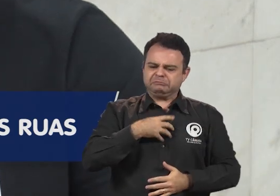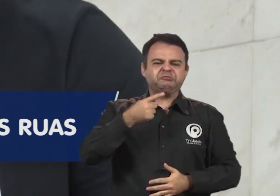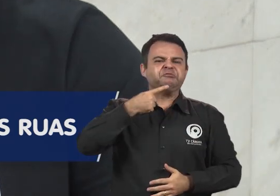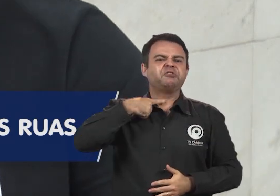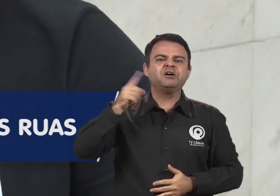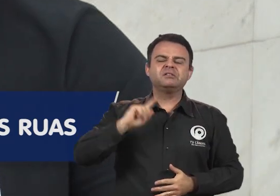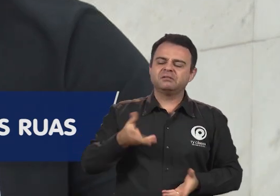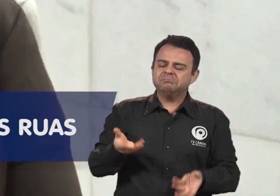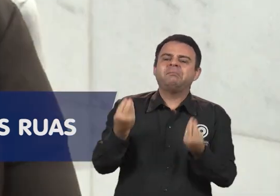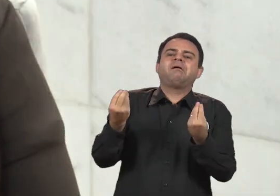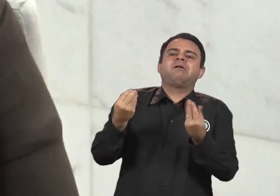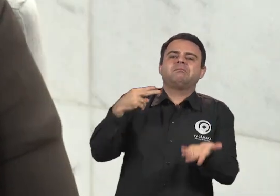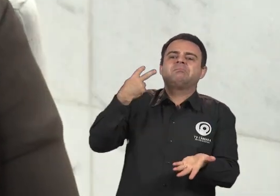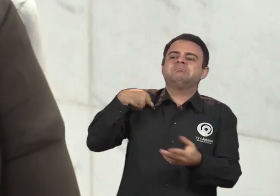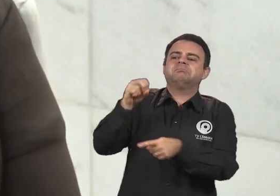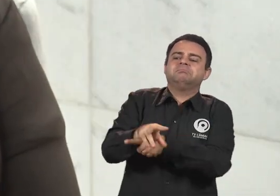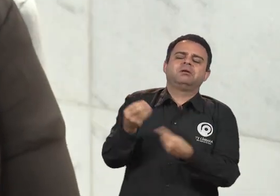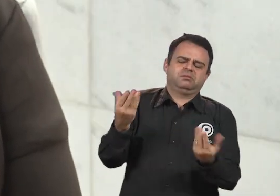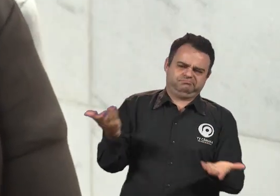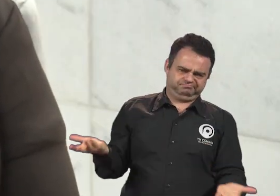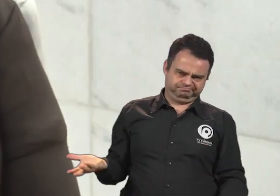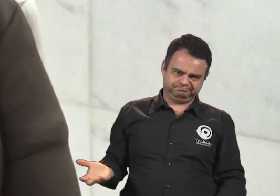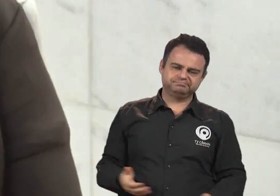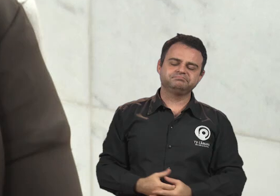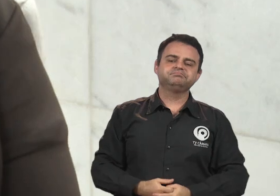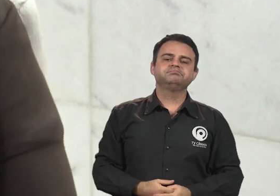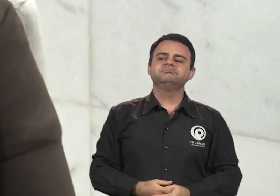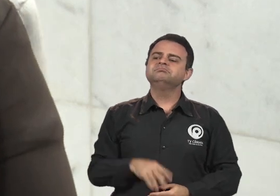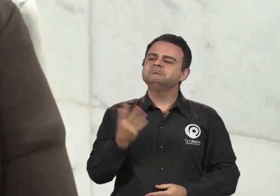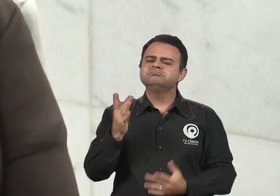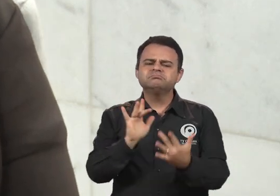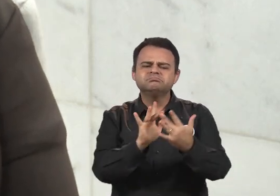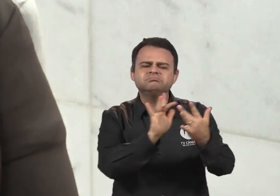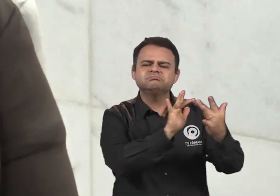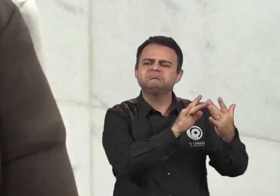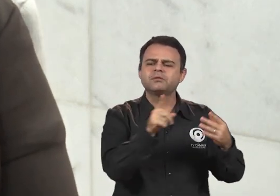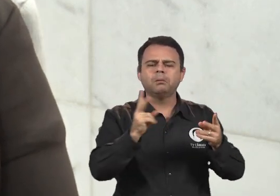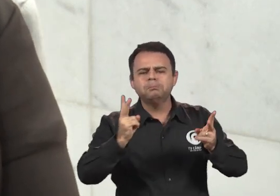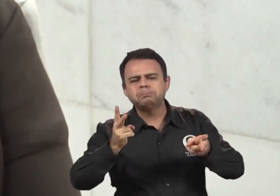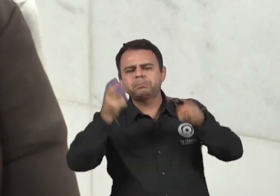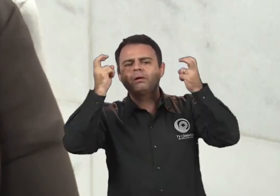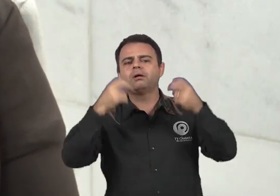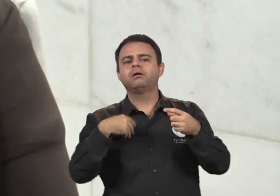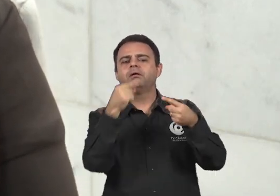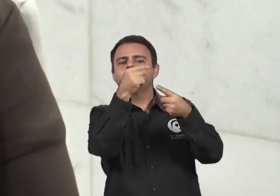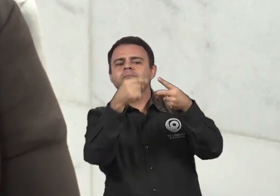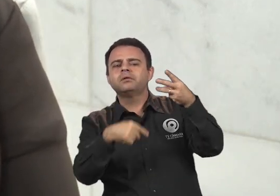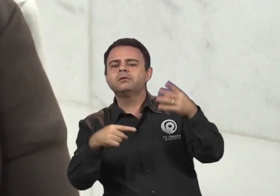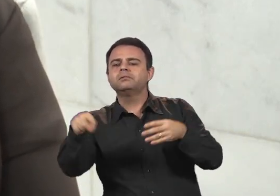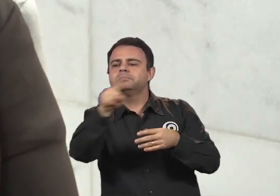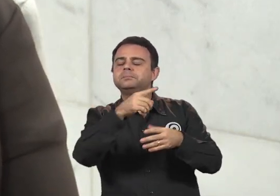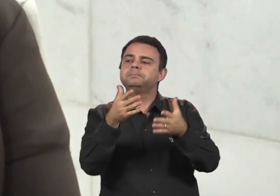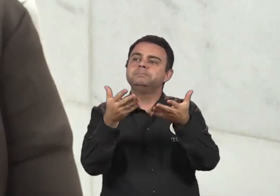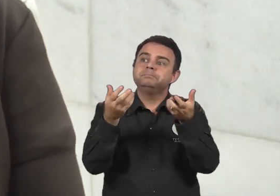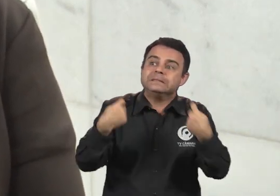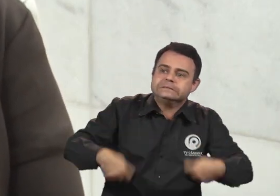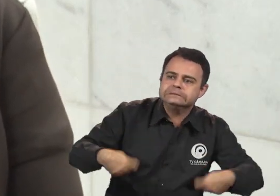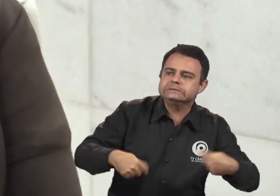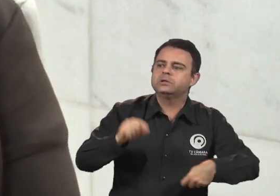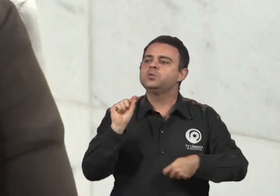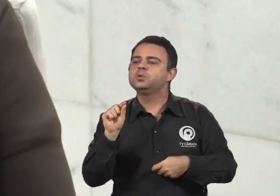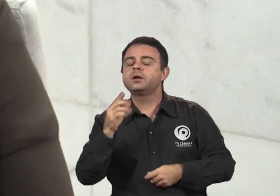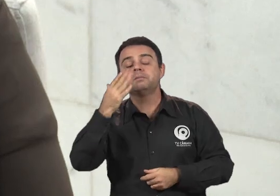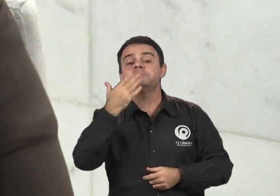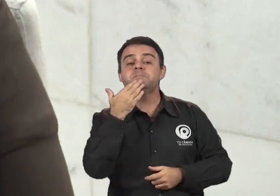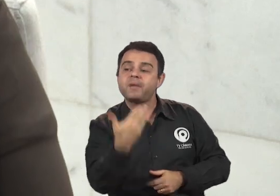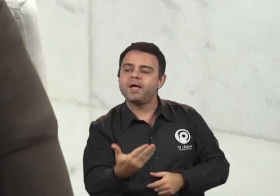sentido ele ser político. Bom, e nesse contato com a população, o que vocês têm percebido? Quais são as principais reivindicações, os principais pedidos, né,